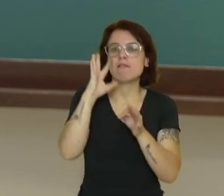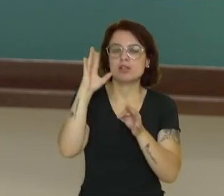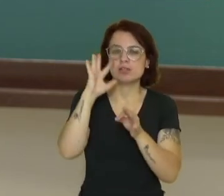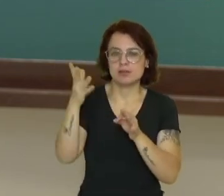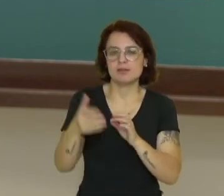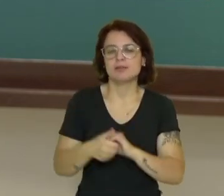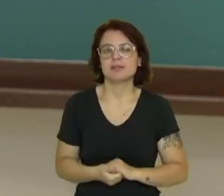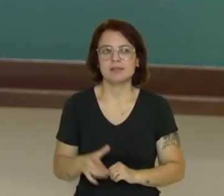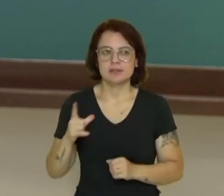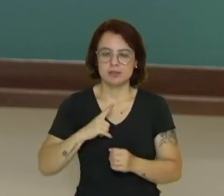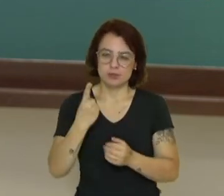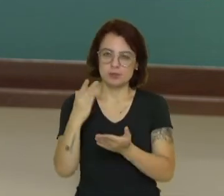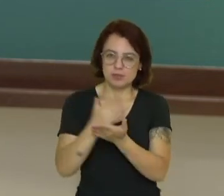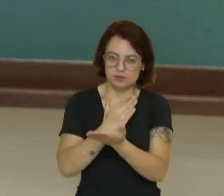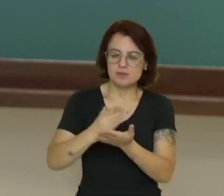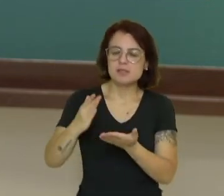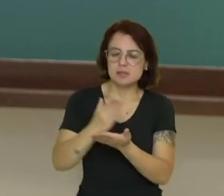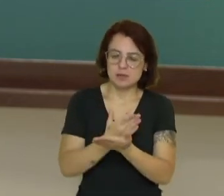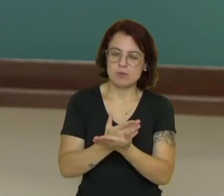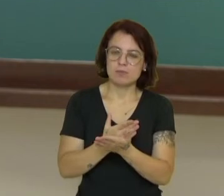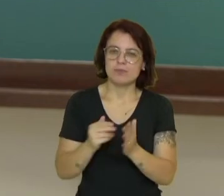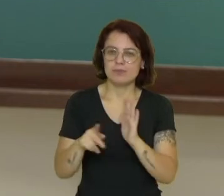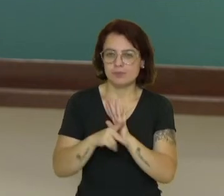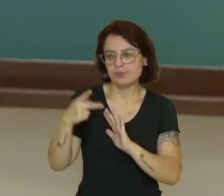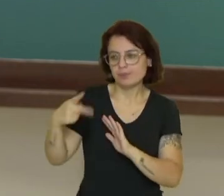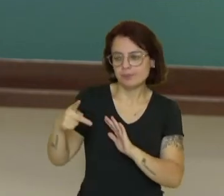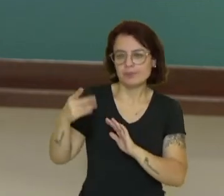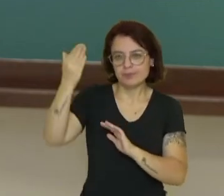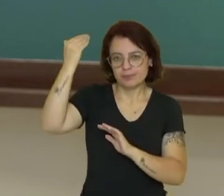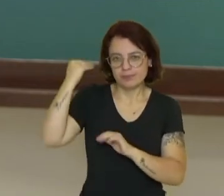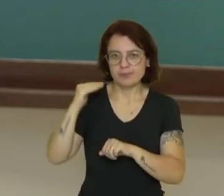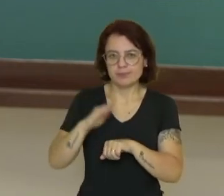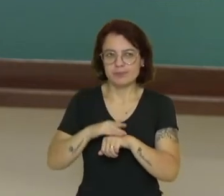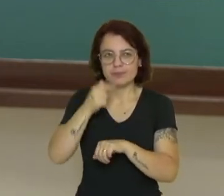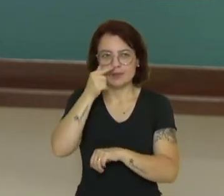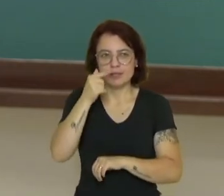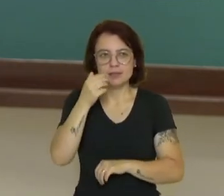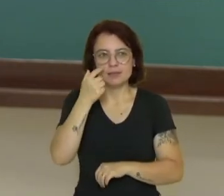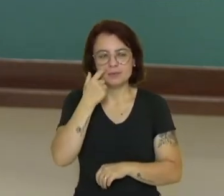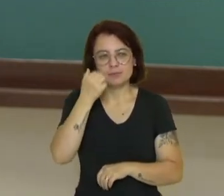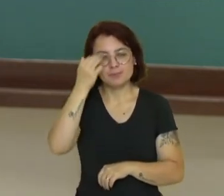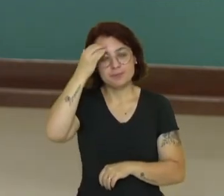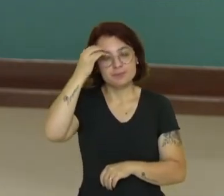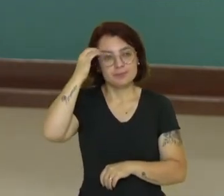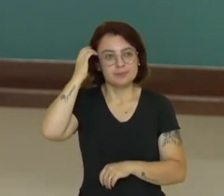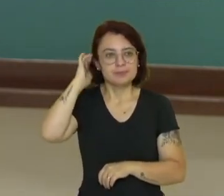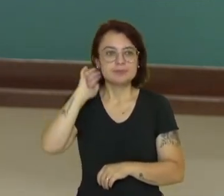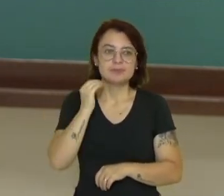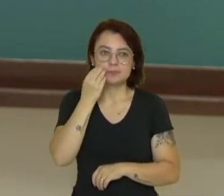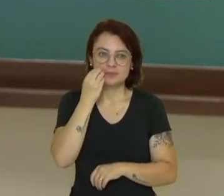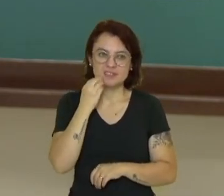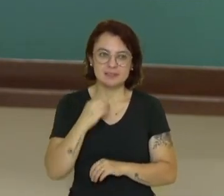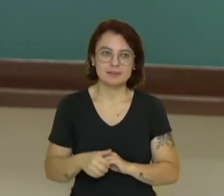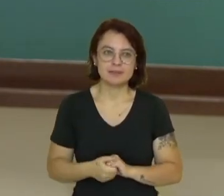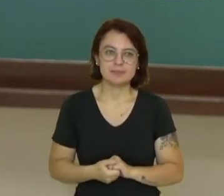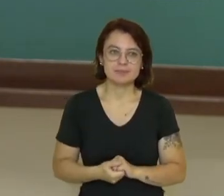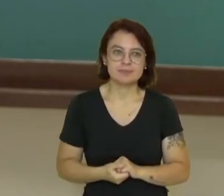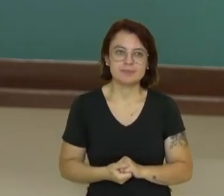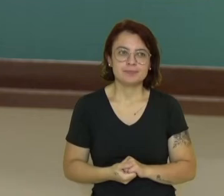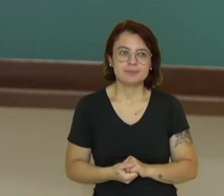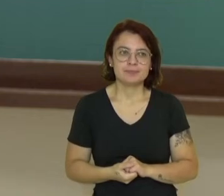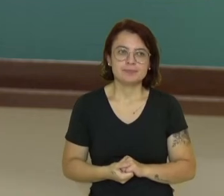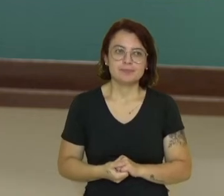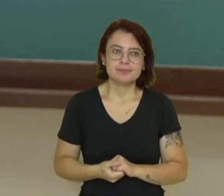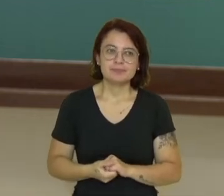tinha essa divisão aí que existia na Grécia Antiga. Bom, continuando aqui,